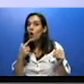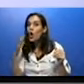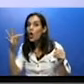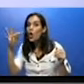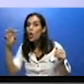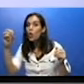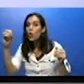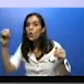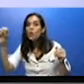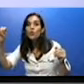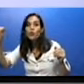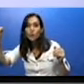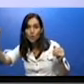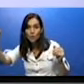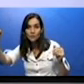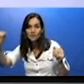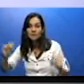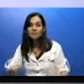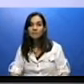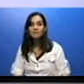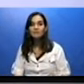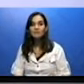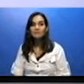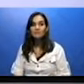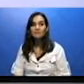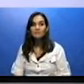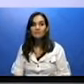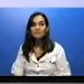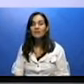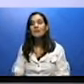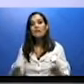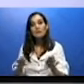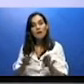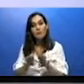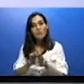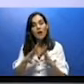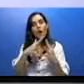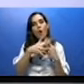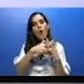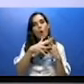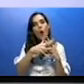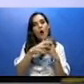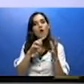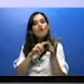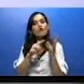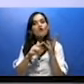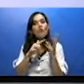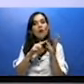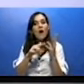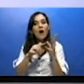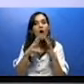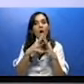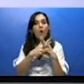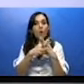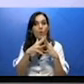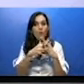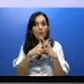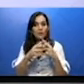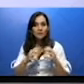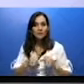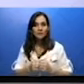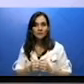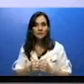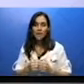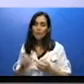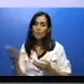te o o ios que é uma consoante vogal consoante tá essa é uma proposta